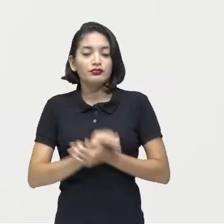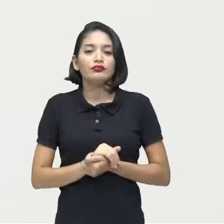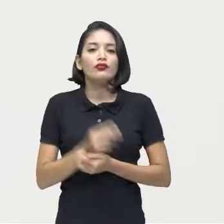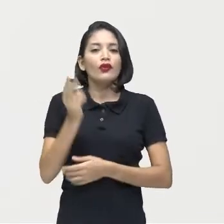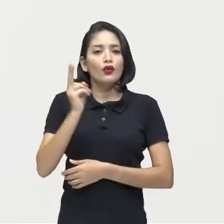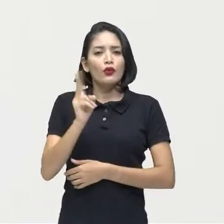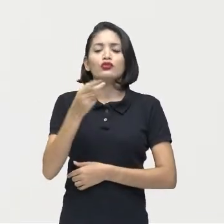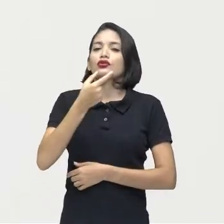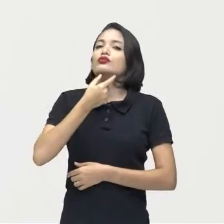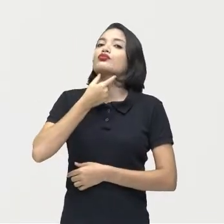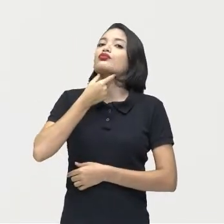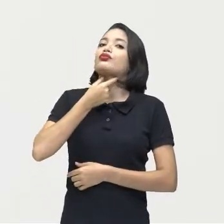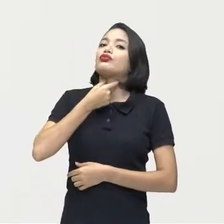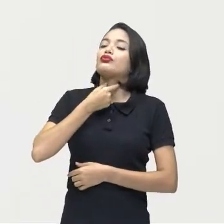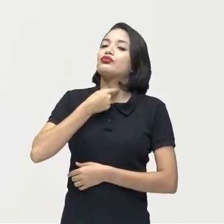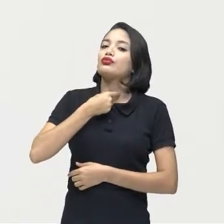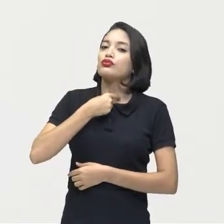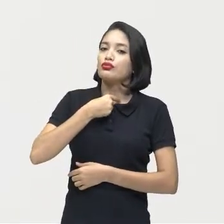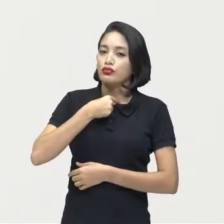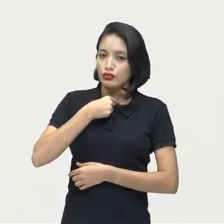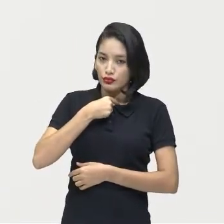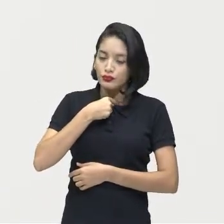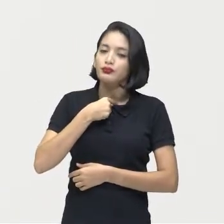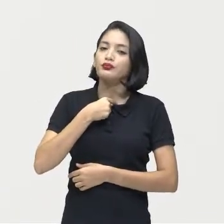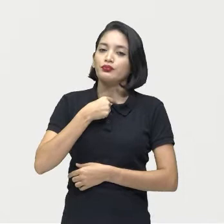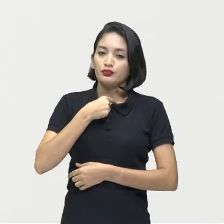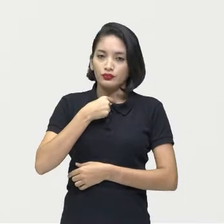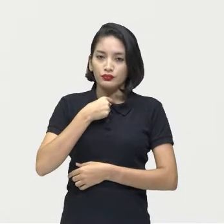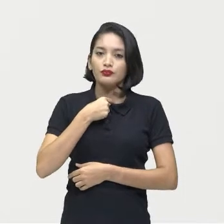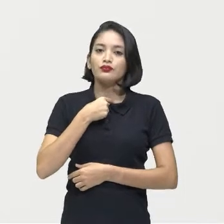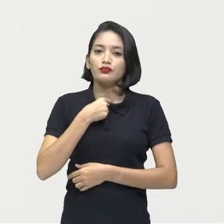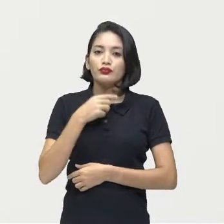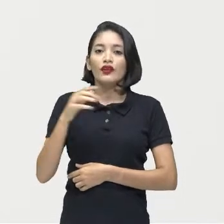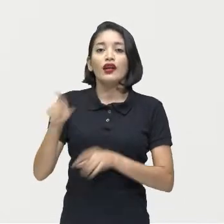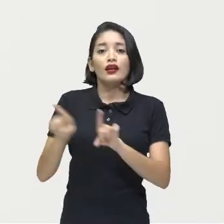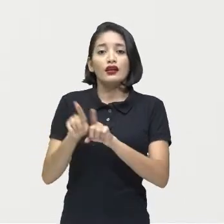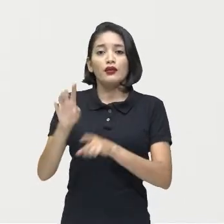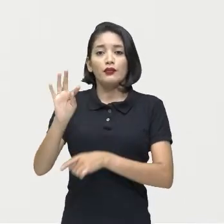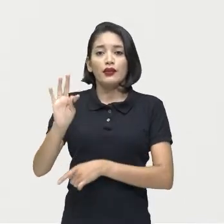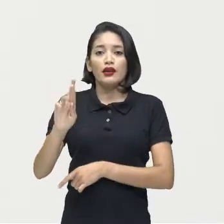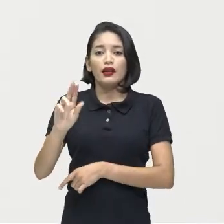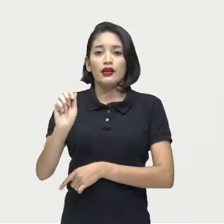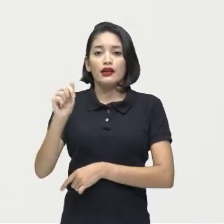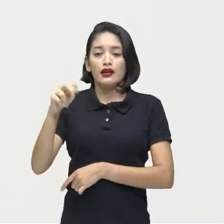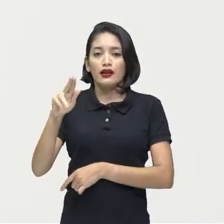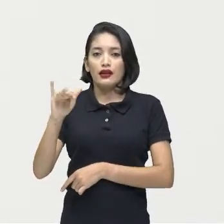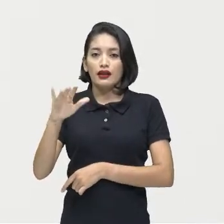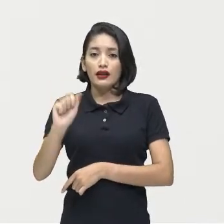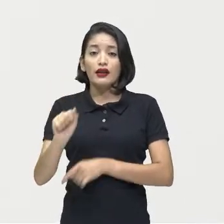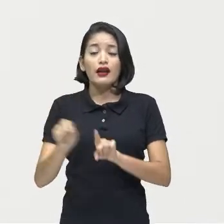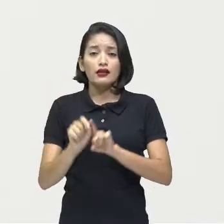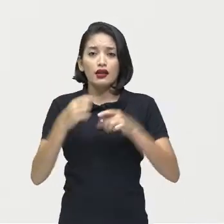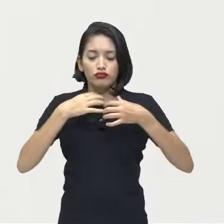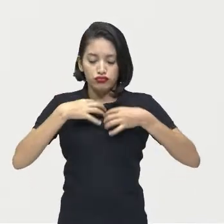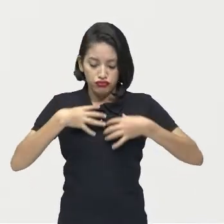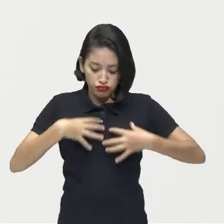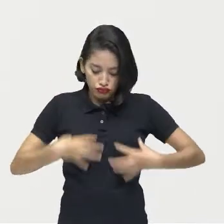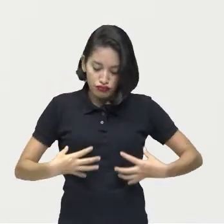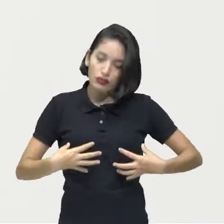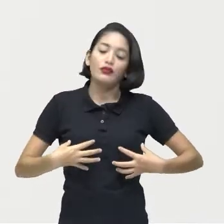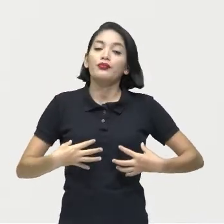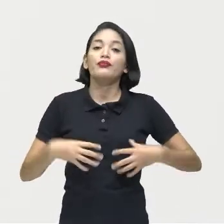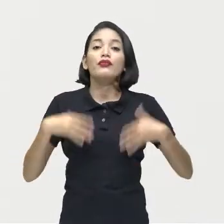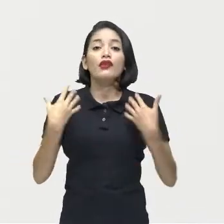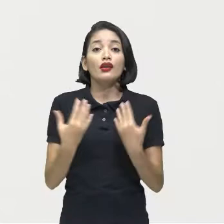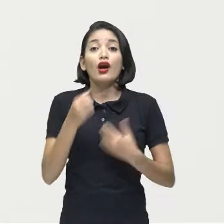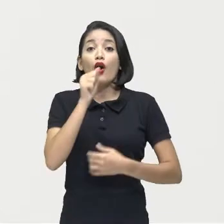o seu percurso, vai passar pela laringe, pela traqueia e até chegar aos nossos pulmões. Quando eles